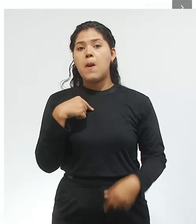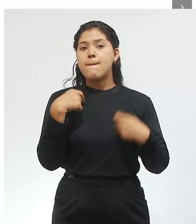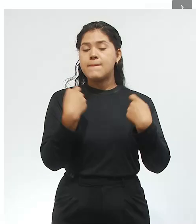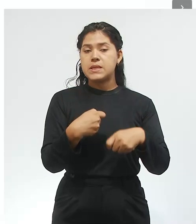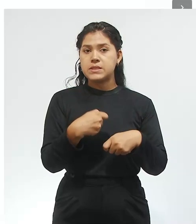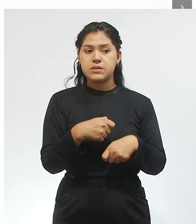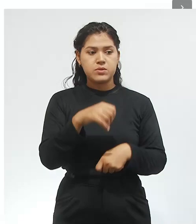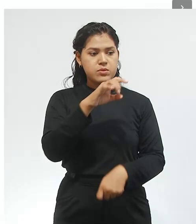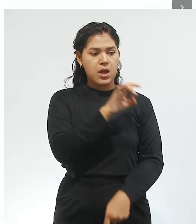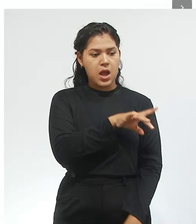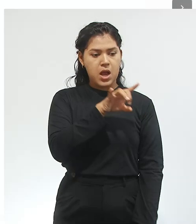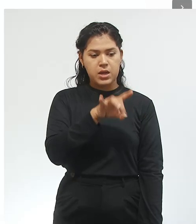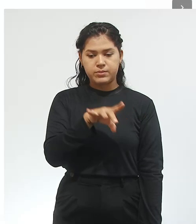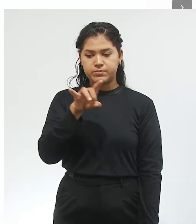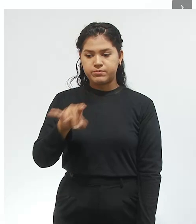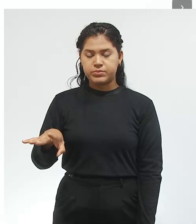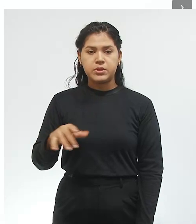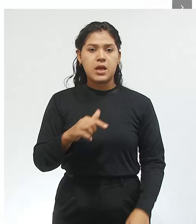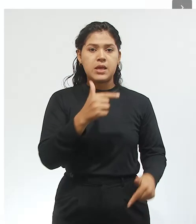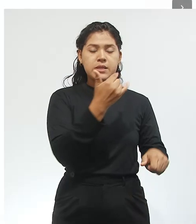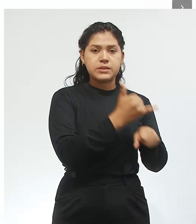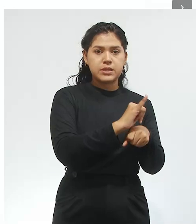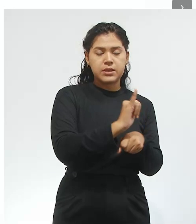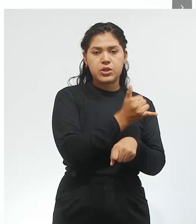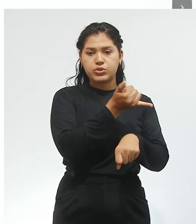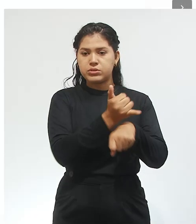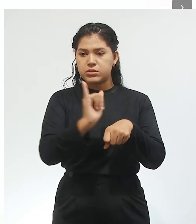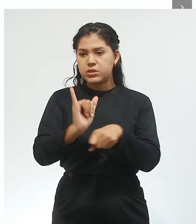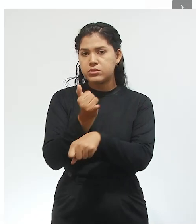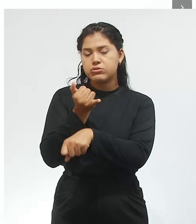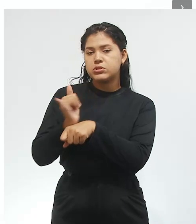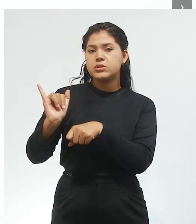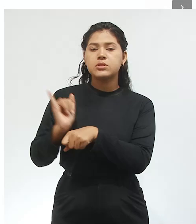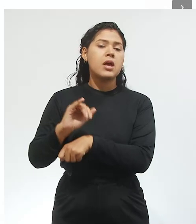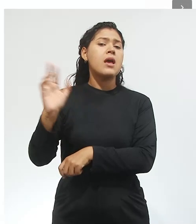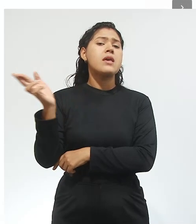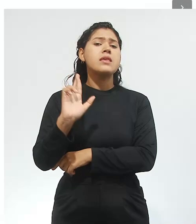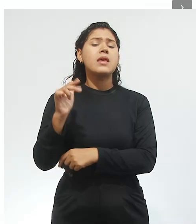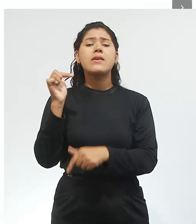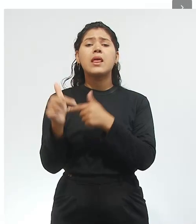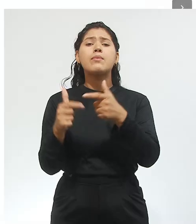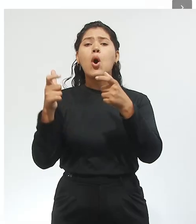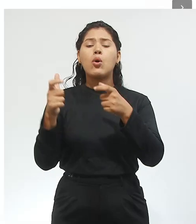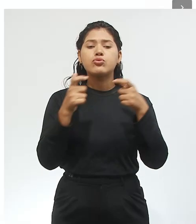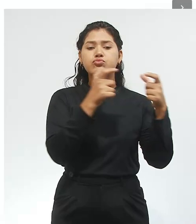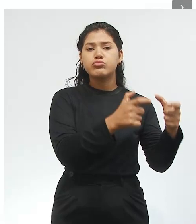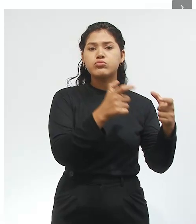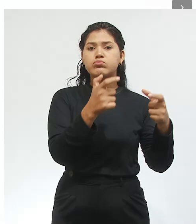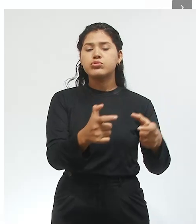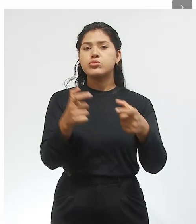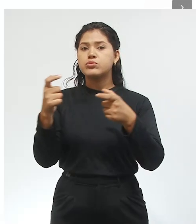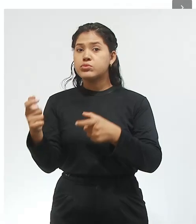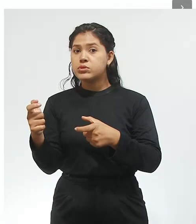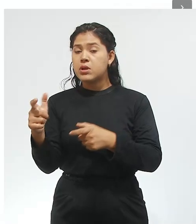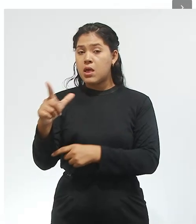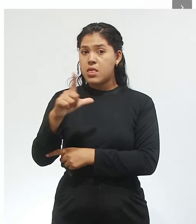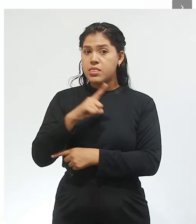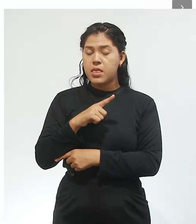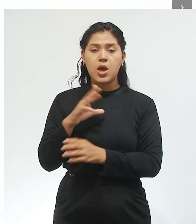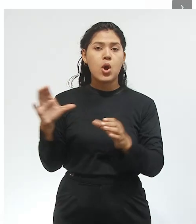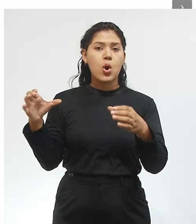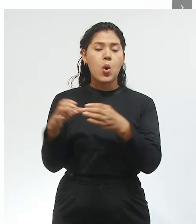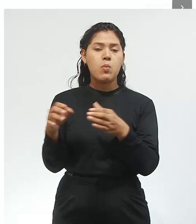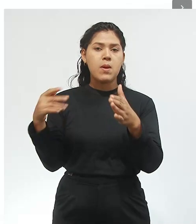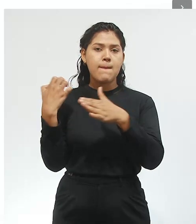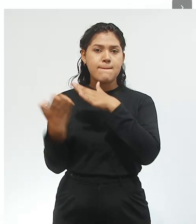preciso, dentro de cada área lá que eu defini, de cada estratégia que eu defini, saber quem vai fazer o quê. A gente vai ter uma agência